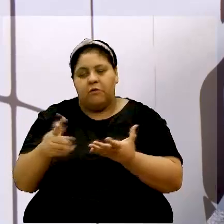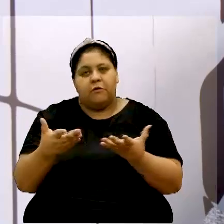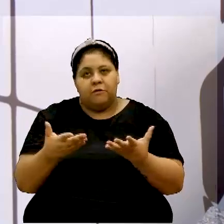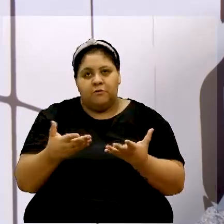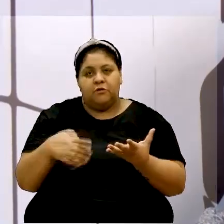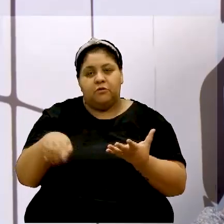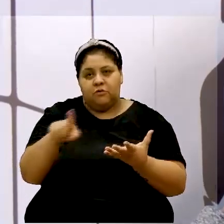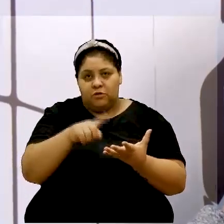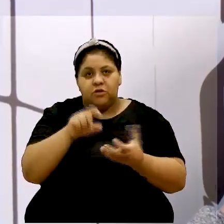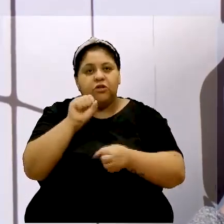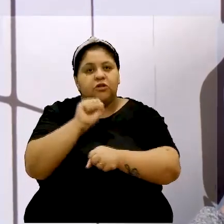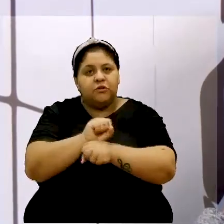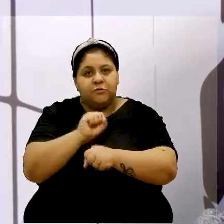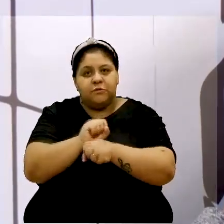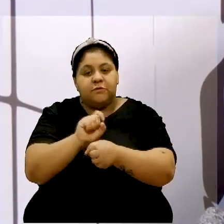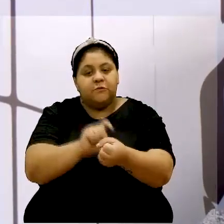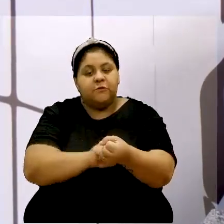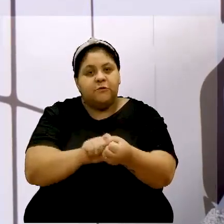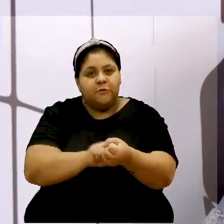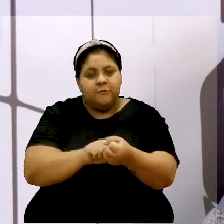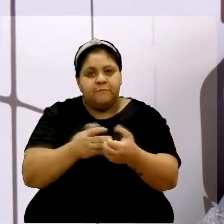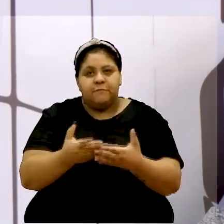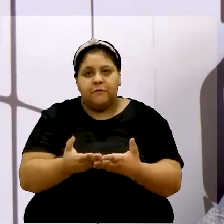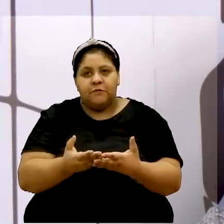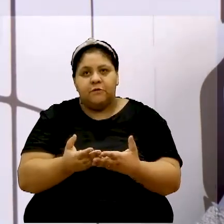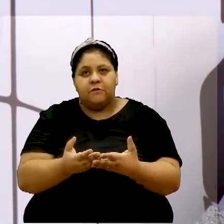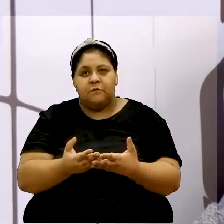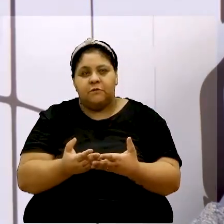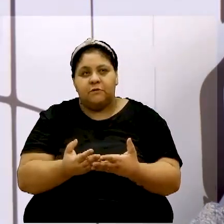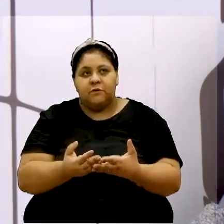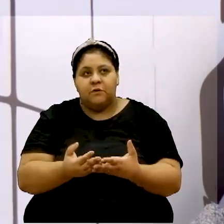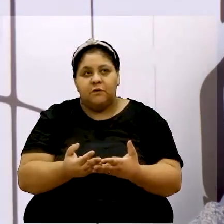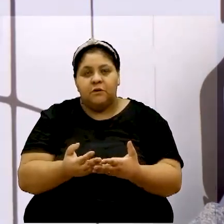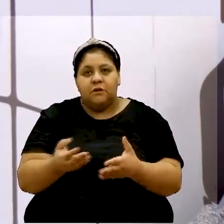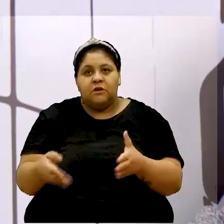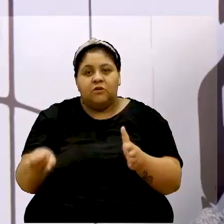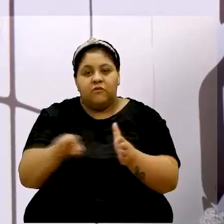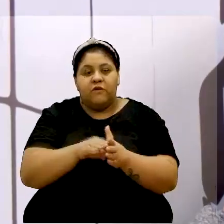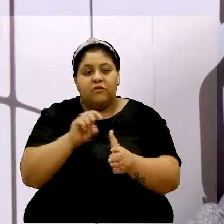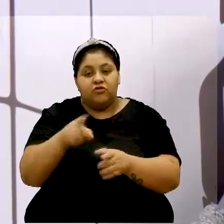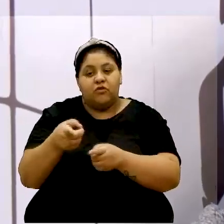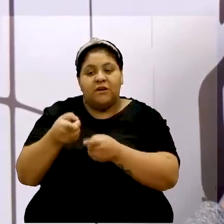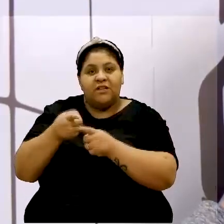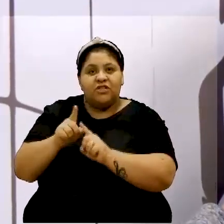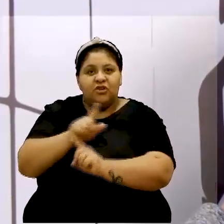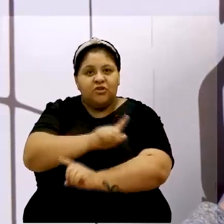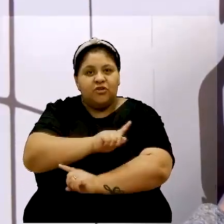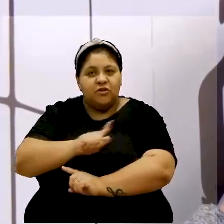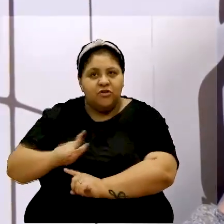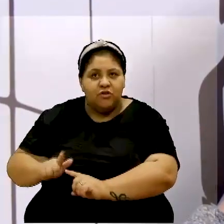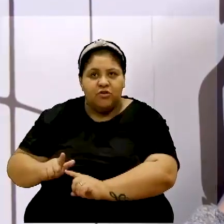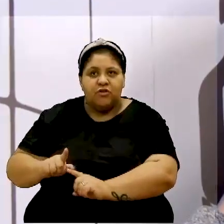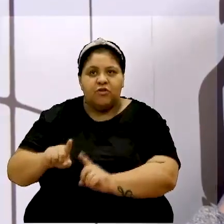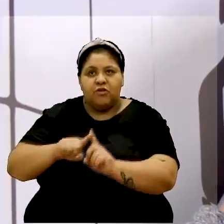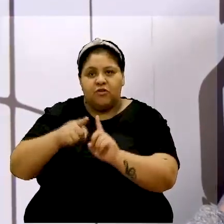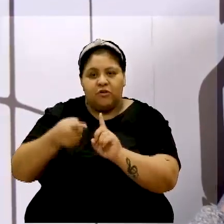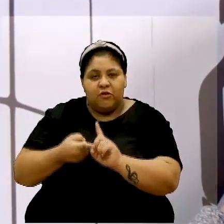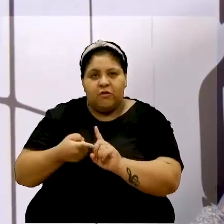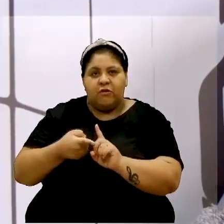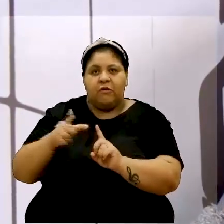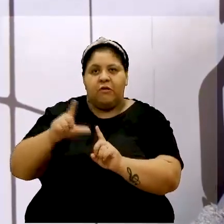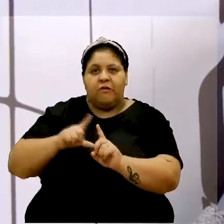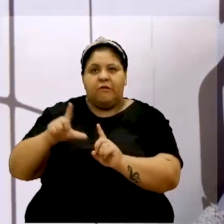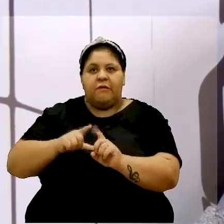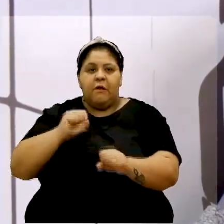E a gente aguarda ansiosamente por isso, porque a gente não veio somente para criticar o governo, que o castramóvel estava lá com teia de